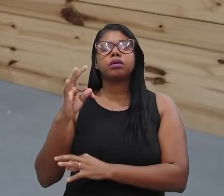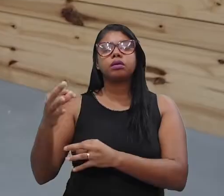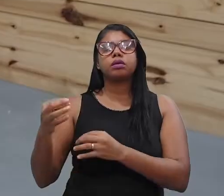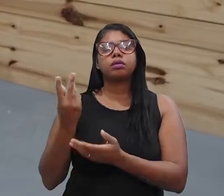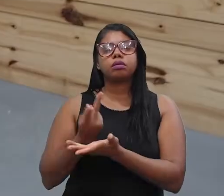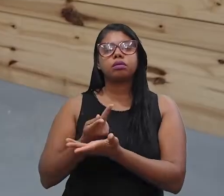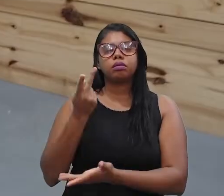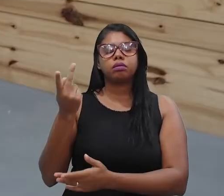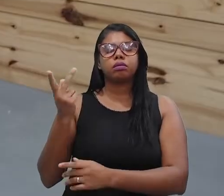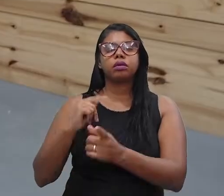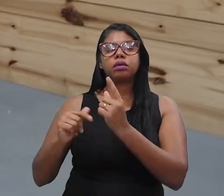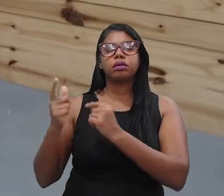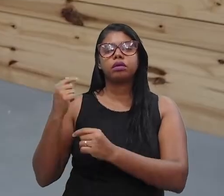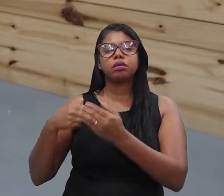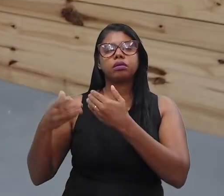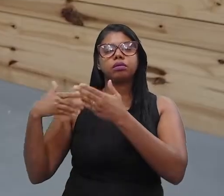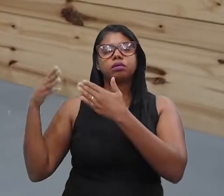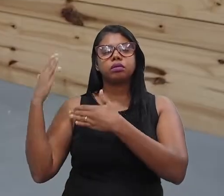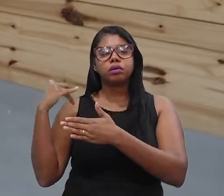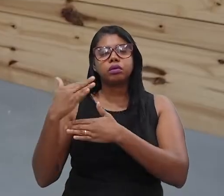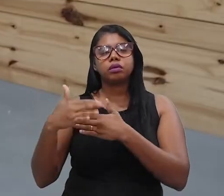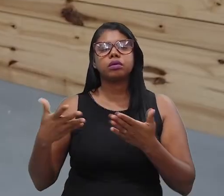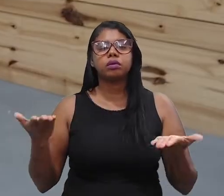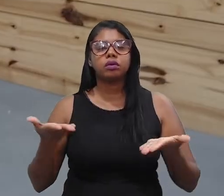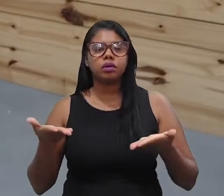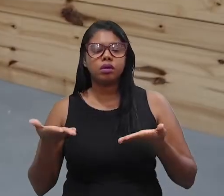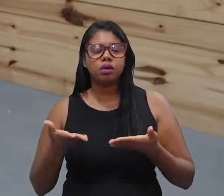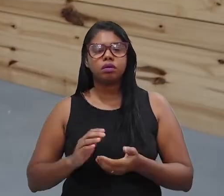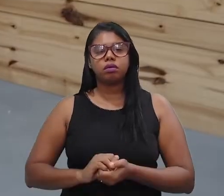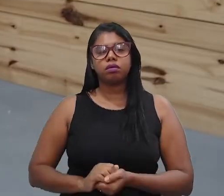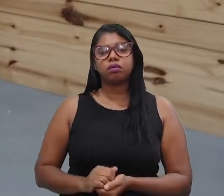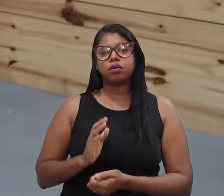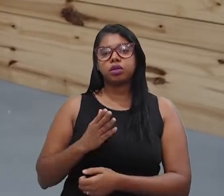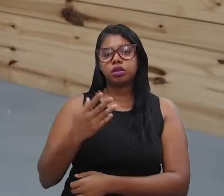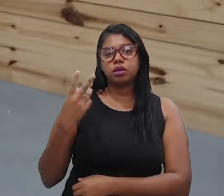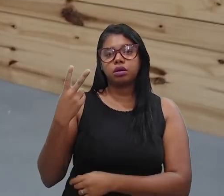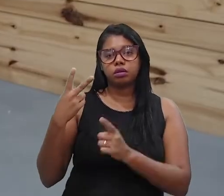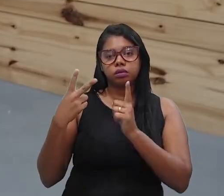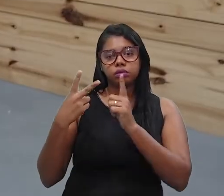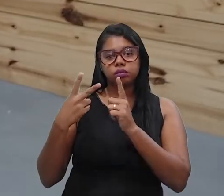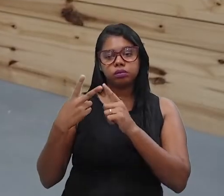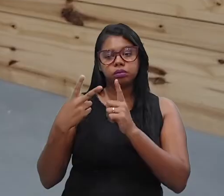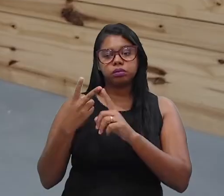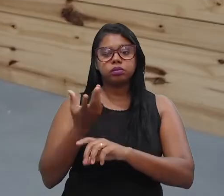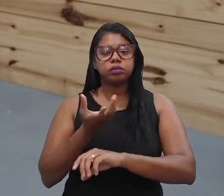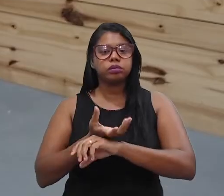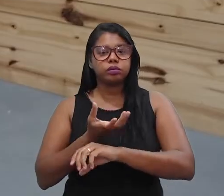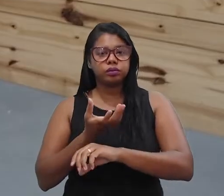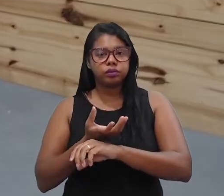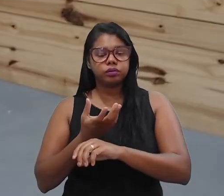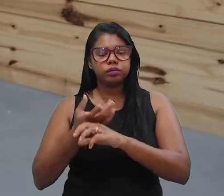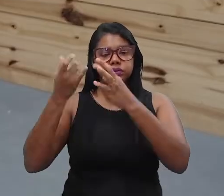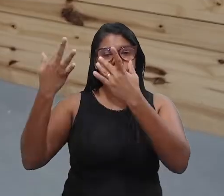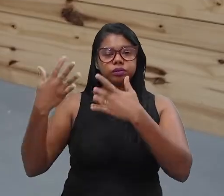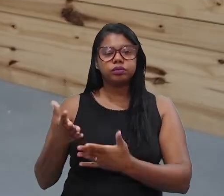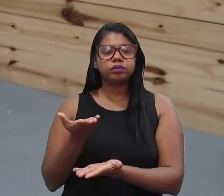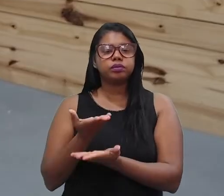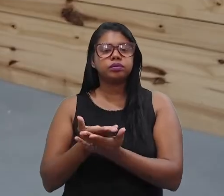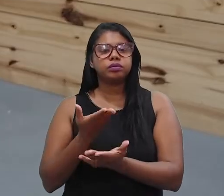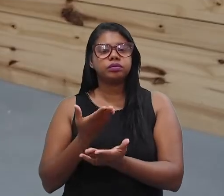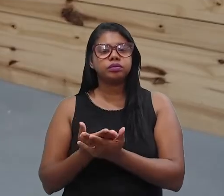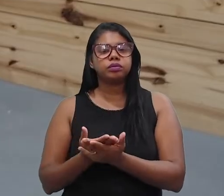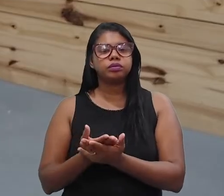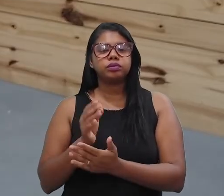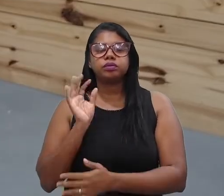para a administração nos tempos atuais. Na unidade 2, você estudou a respeito das novas